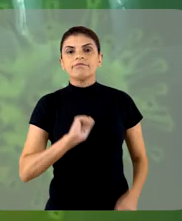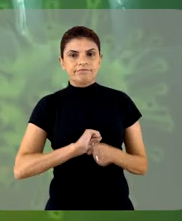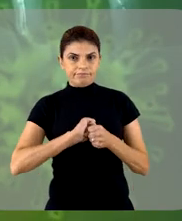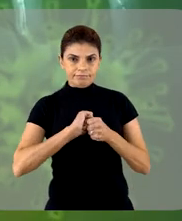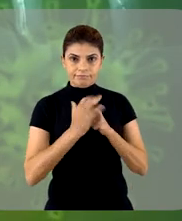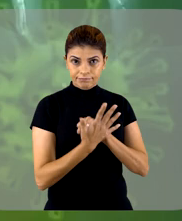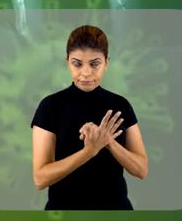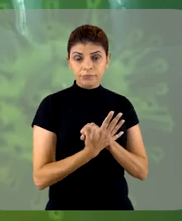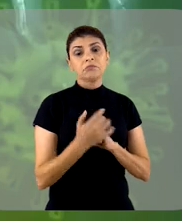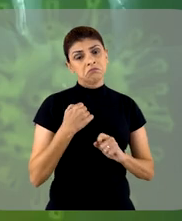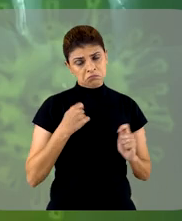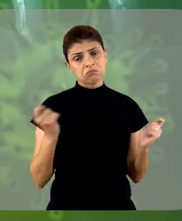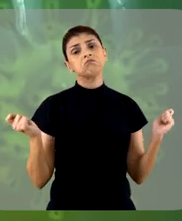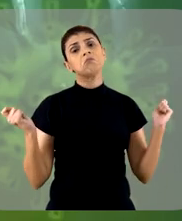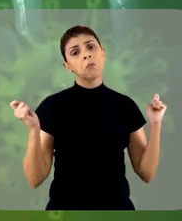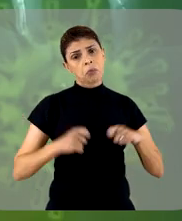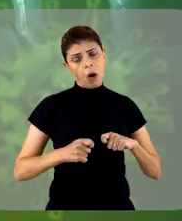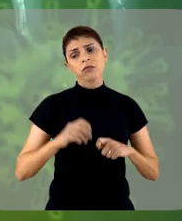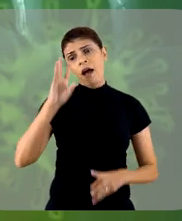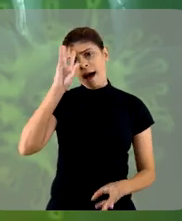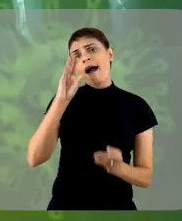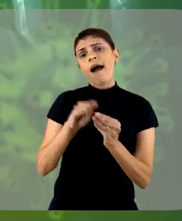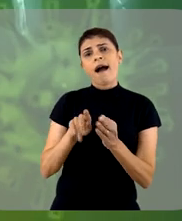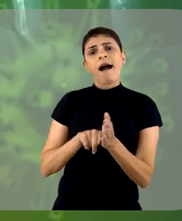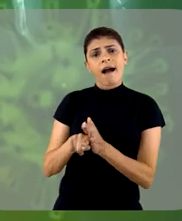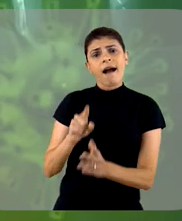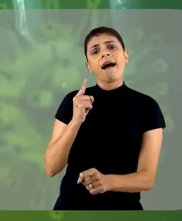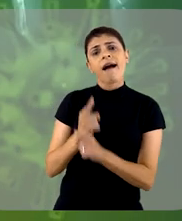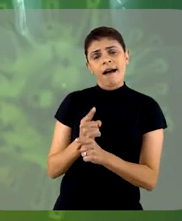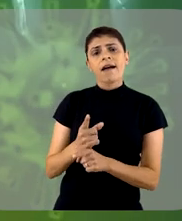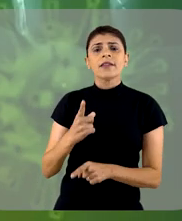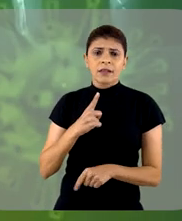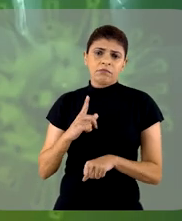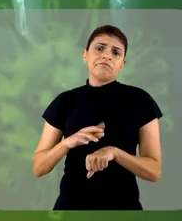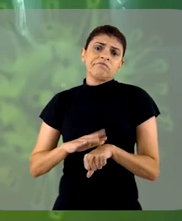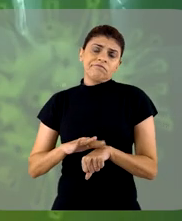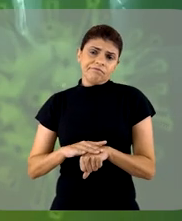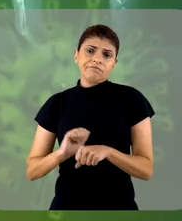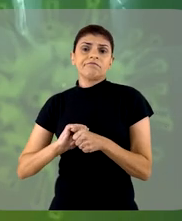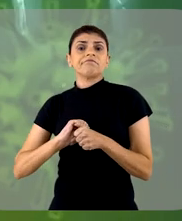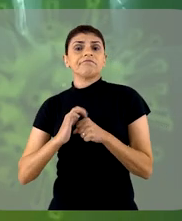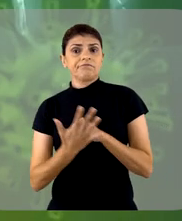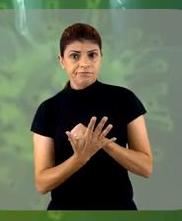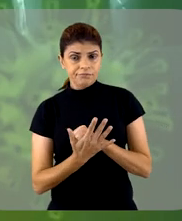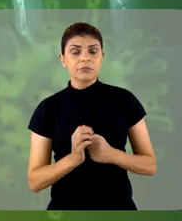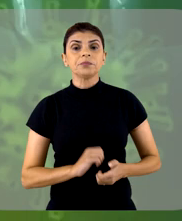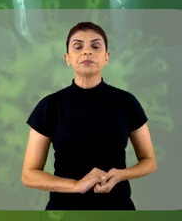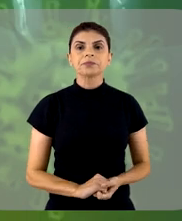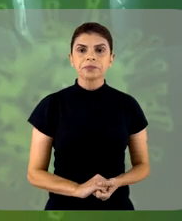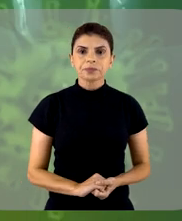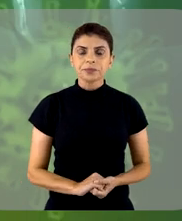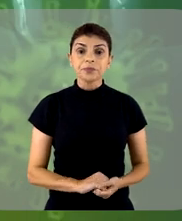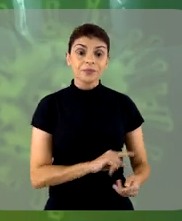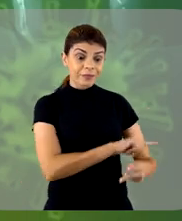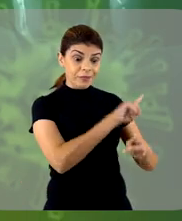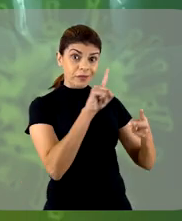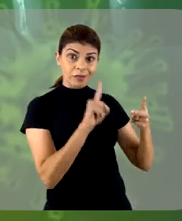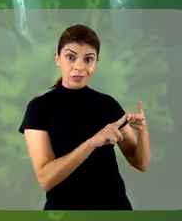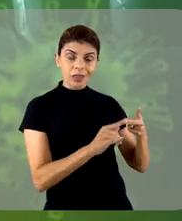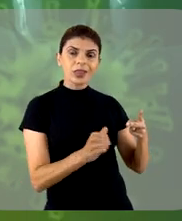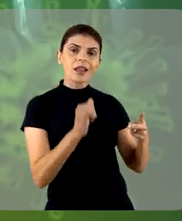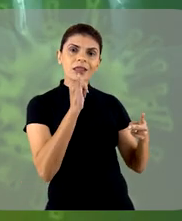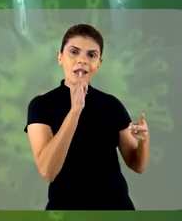coronavírus, eu posso fechar o diagnóstico de que o indivíduo está infectado pelo novo coronavírus. O outro